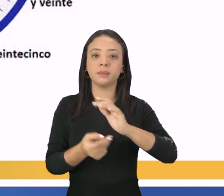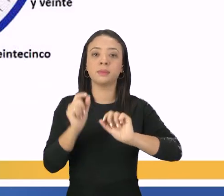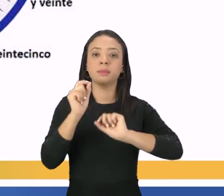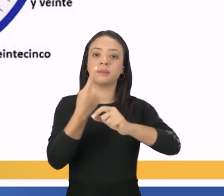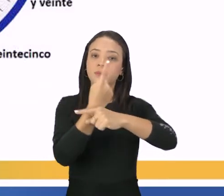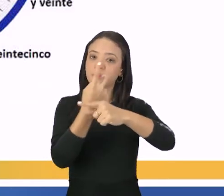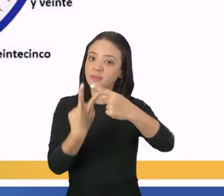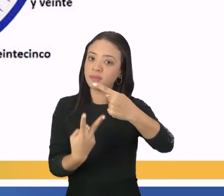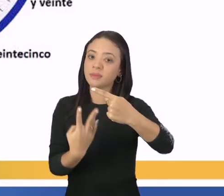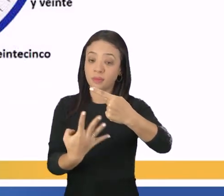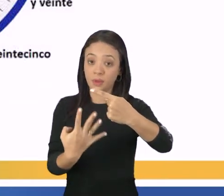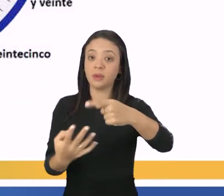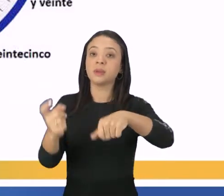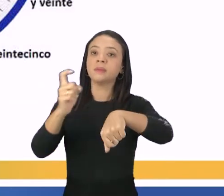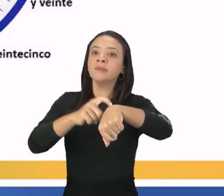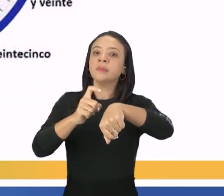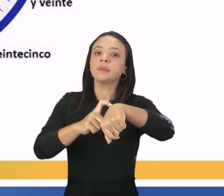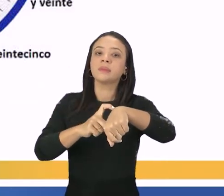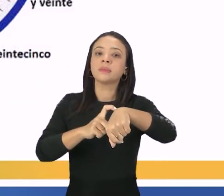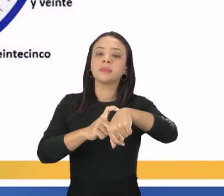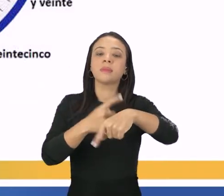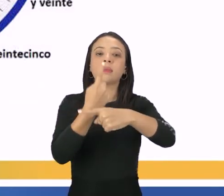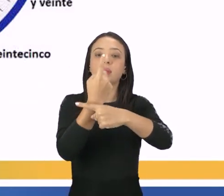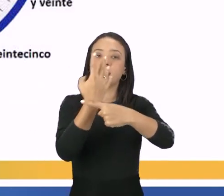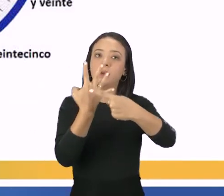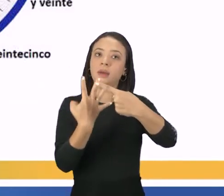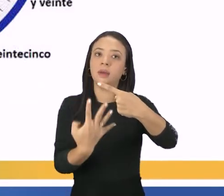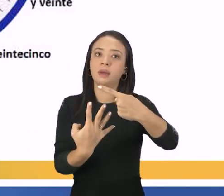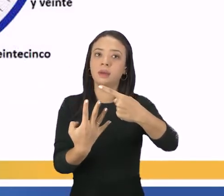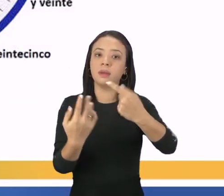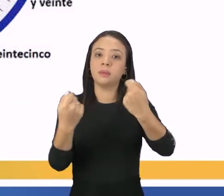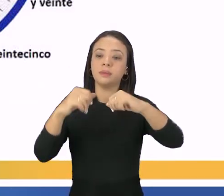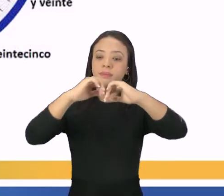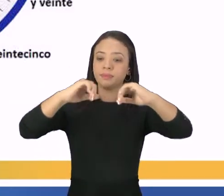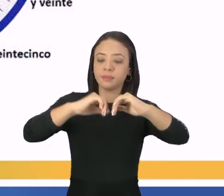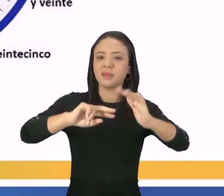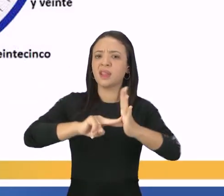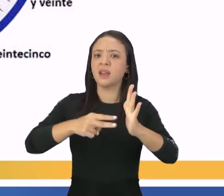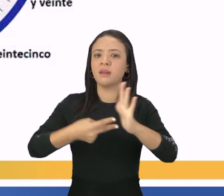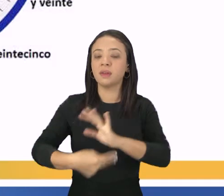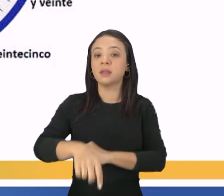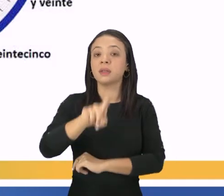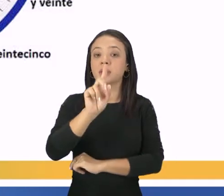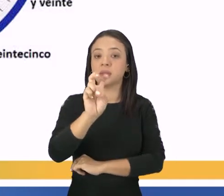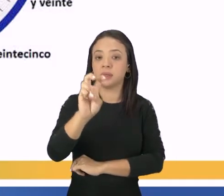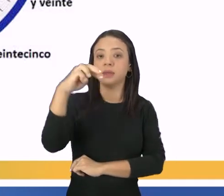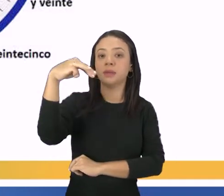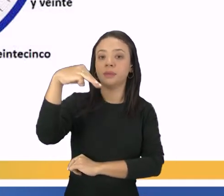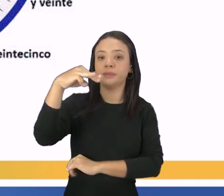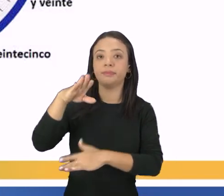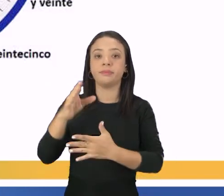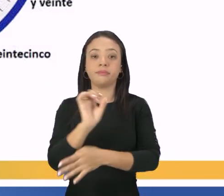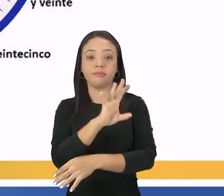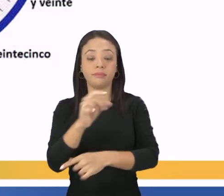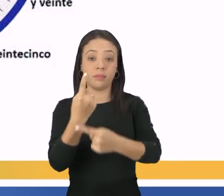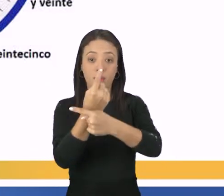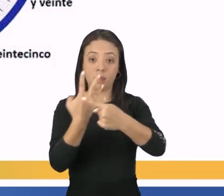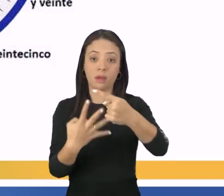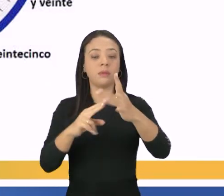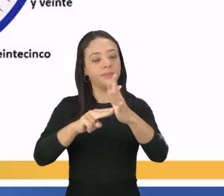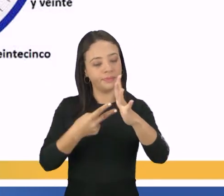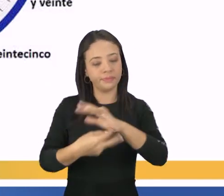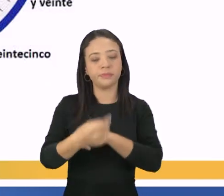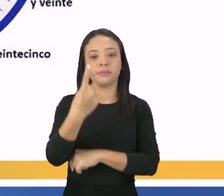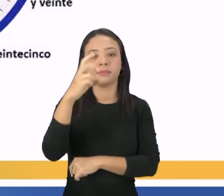né? É como se fosse a fraçãozinha, 1 sobre 4, né? Que dividida é o quê? 15 minutos. São frações de 15 minutos. Então, cada quarto quer dizer 15